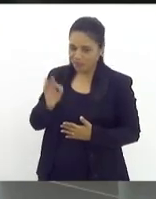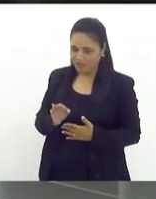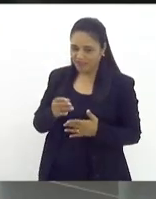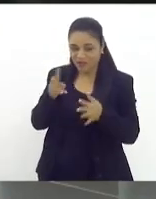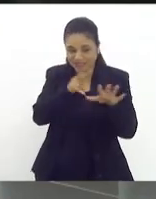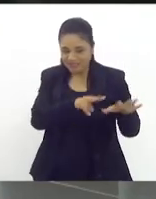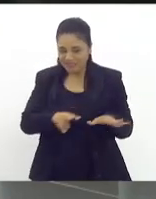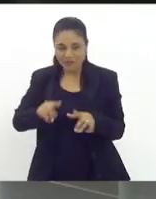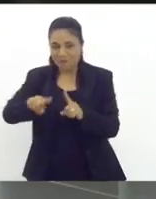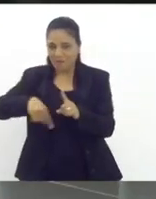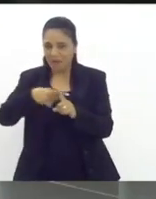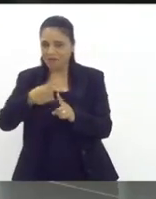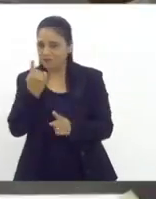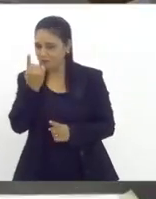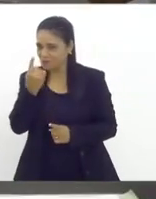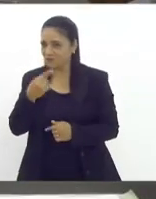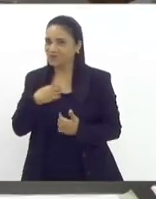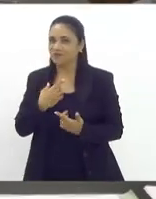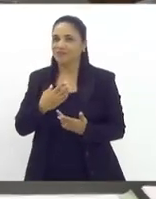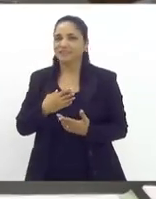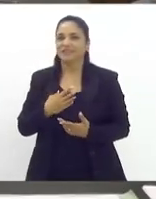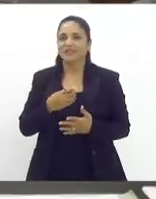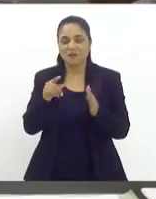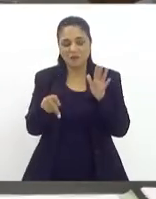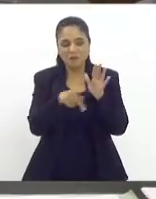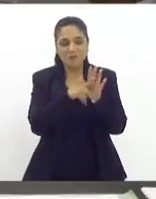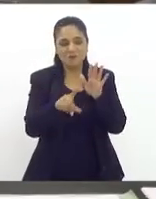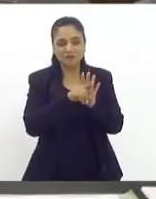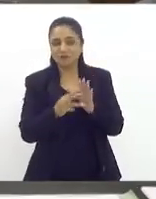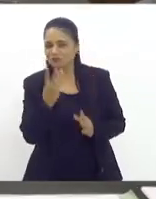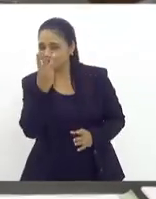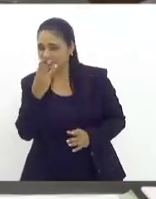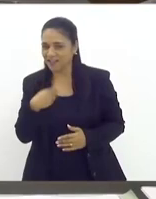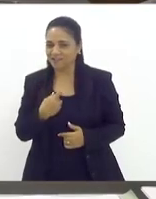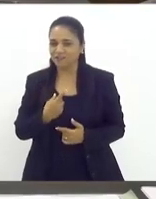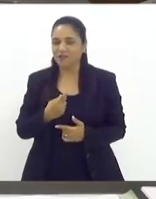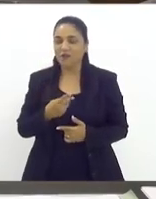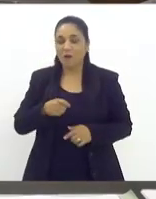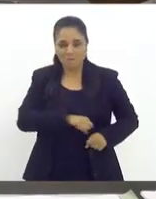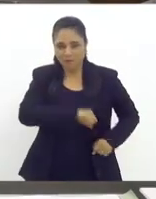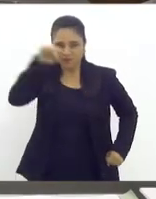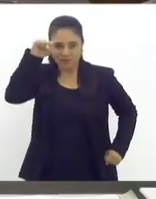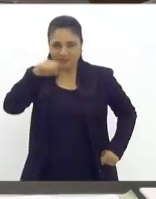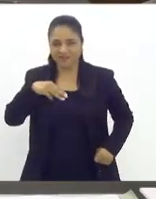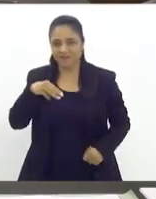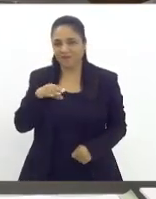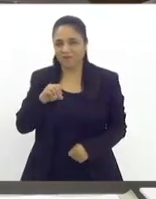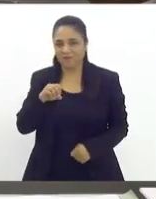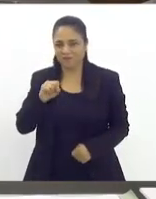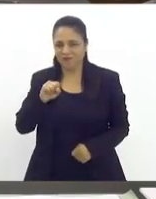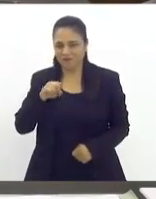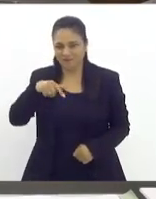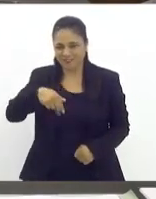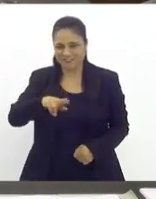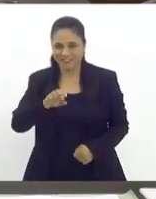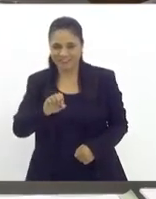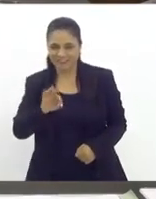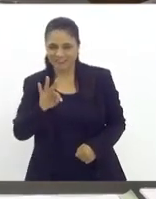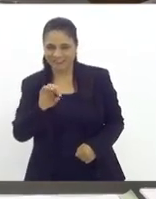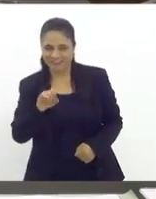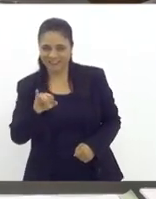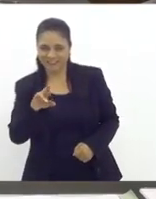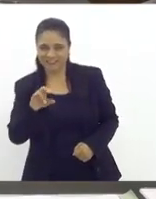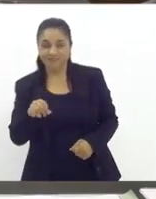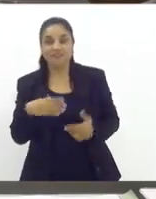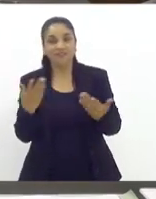semana Somos Um. É o projeto Três Mosquiteiros. Lembra dos Três Mosquiteiros? E aí,